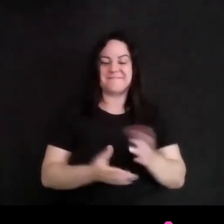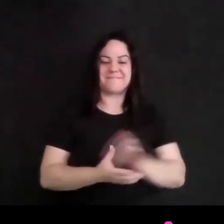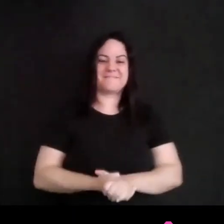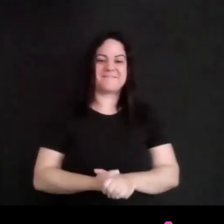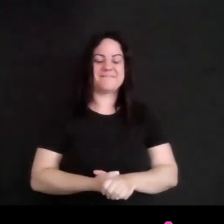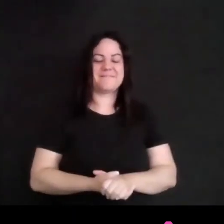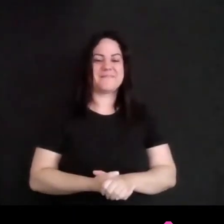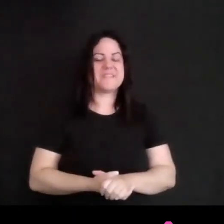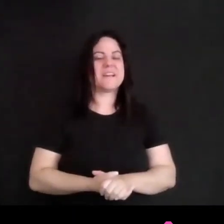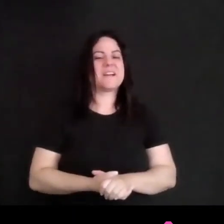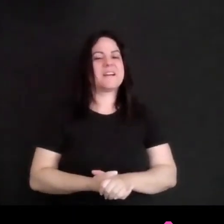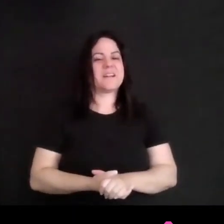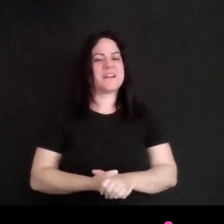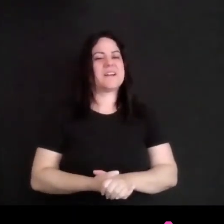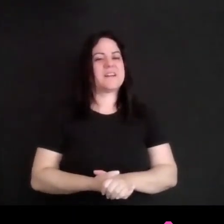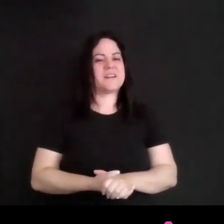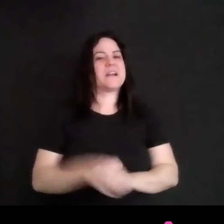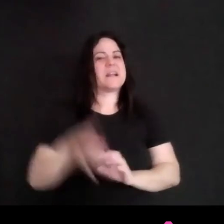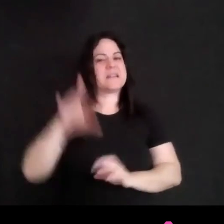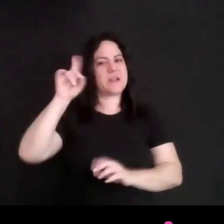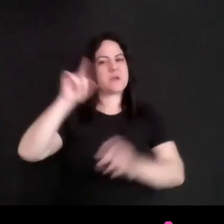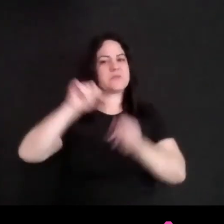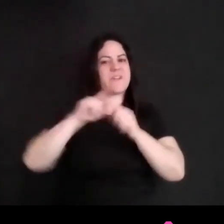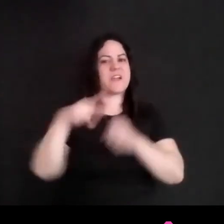Muitas vezes Deus nos deixa mudo.